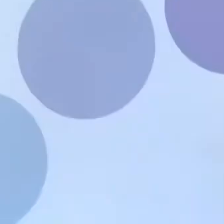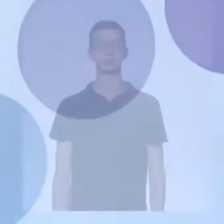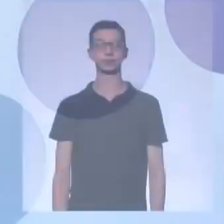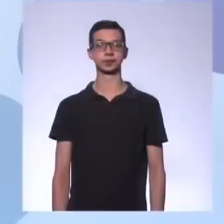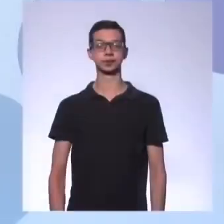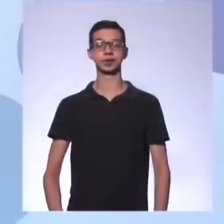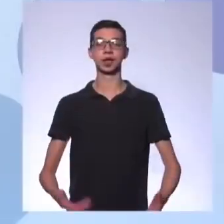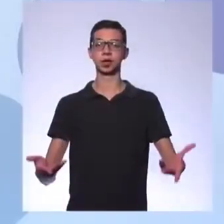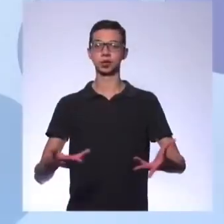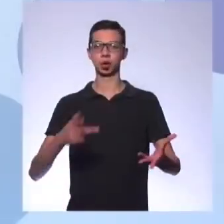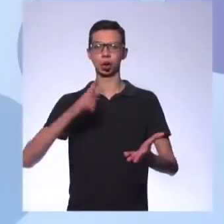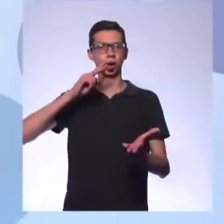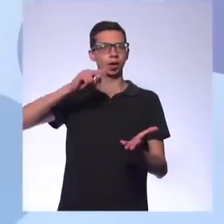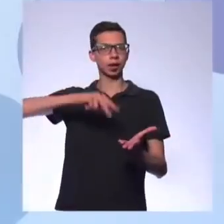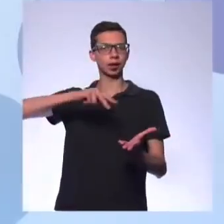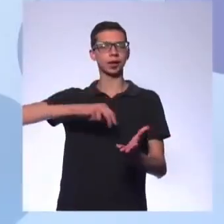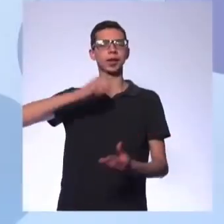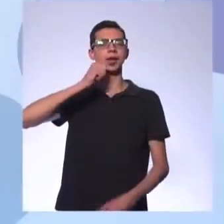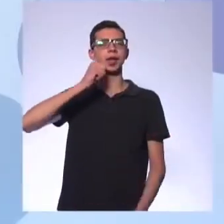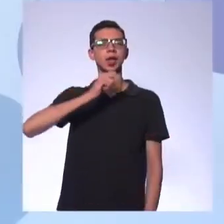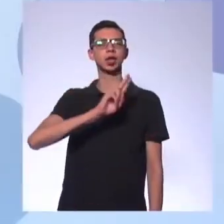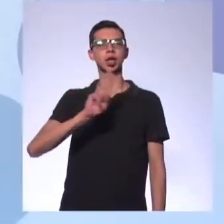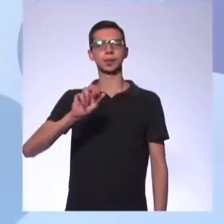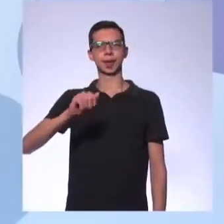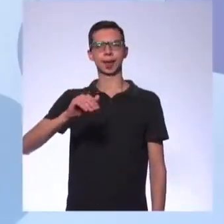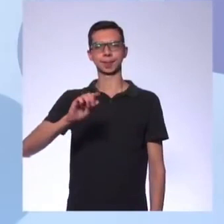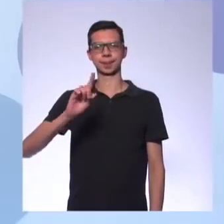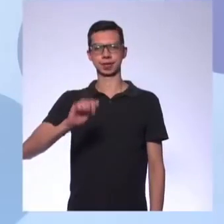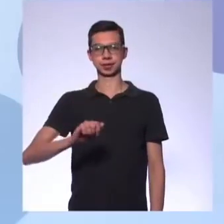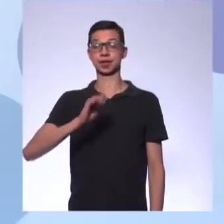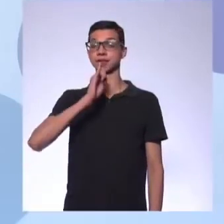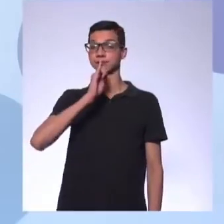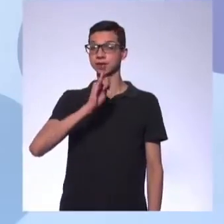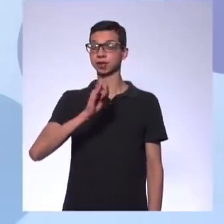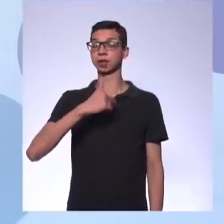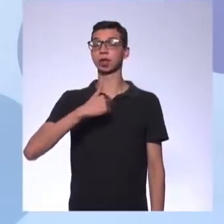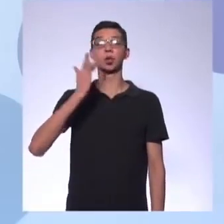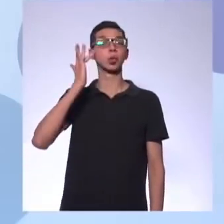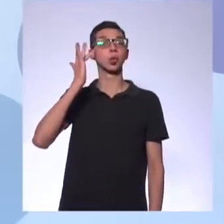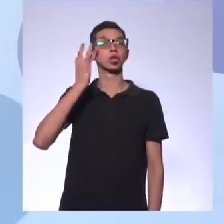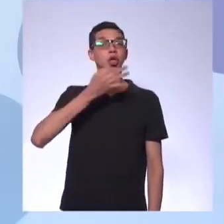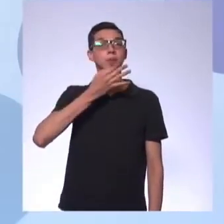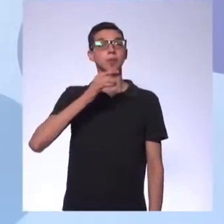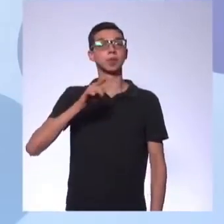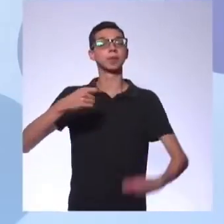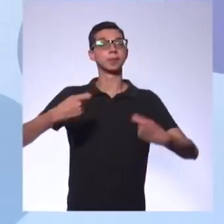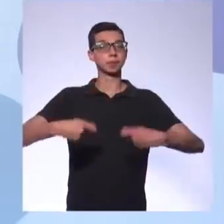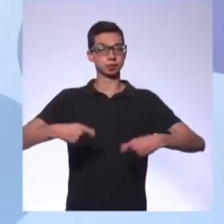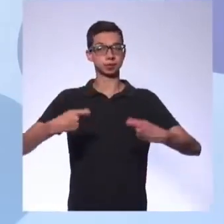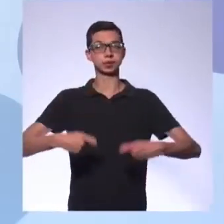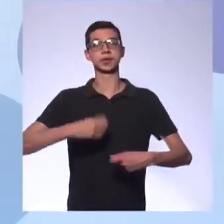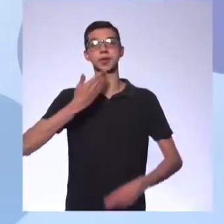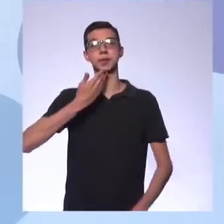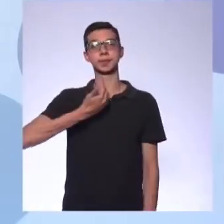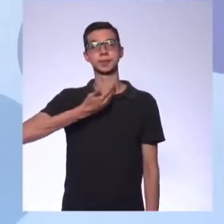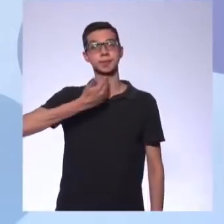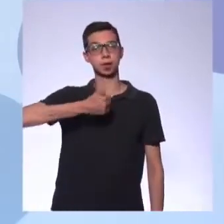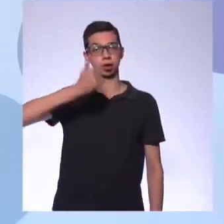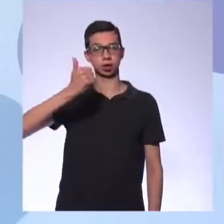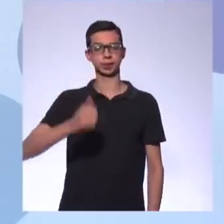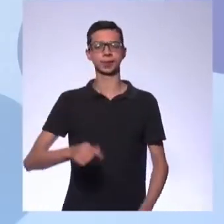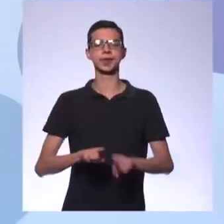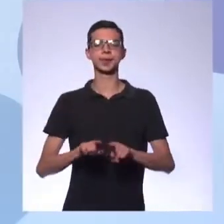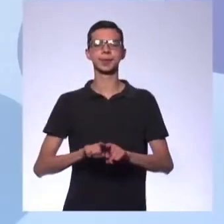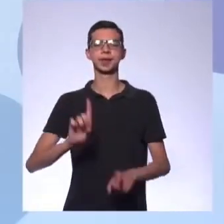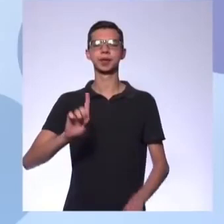Vamos ler duas aqui. A da Amanda, que ela fala. Acho que seria para você melhorar quem você é, ser uma pessoa melhor, né? A Dandara Moura